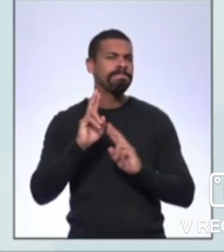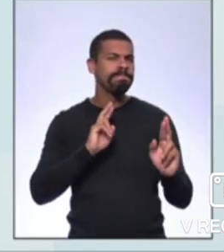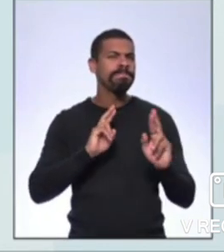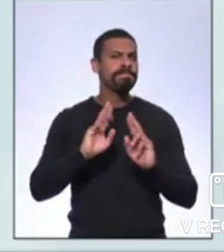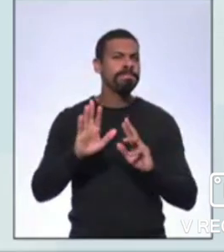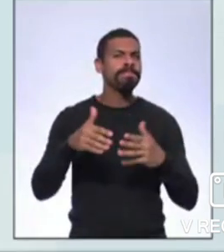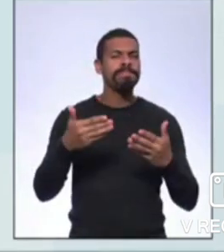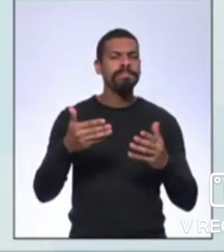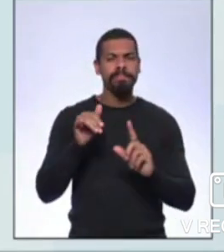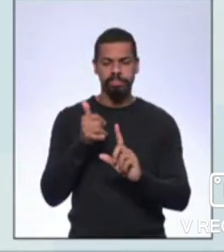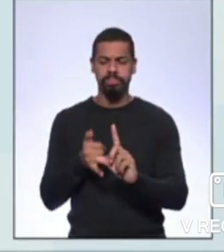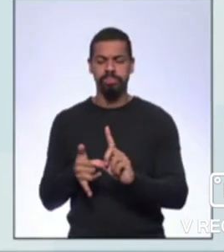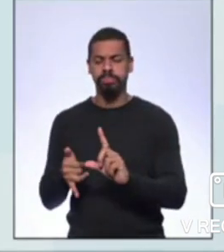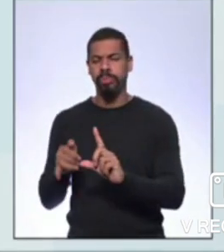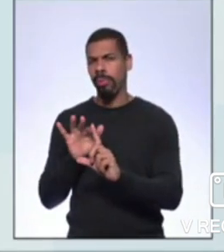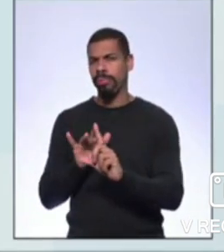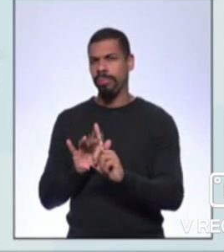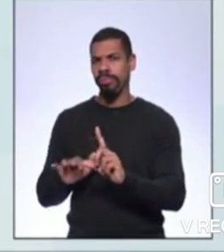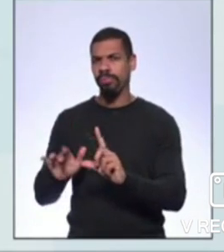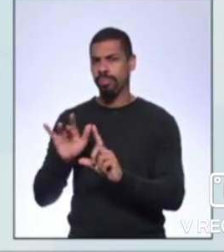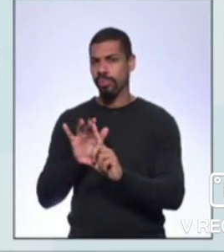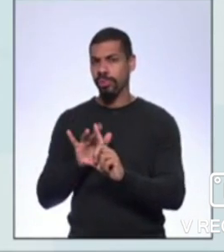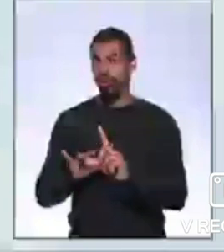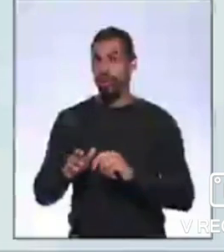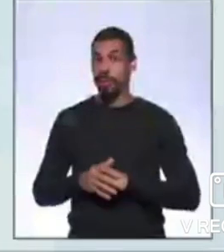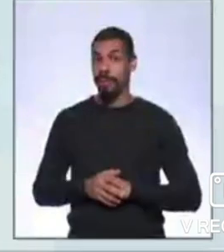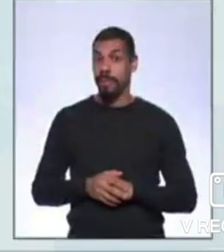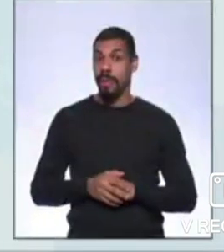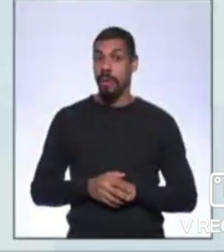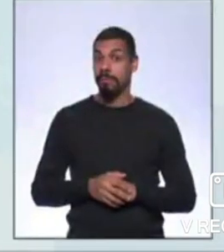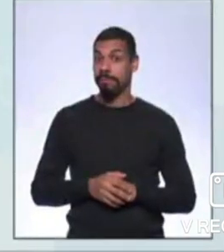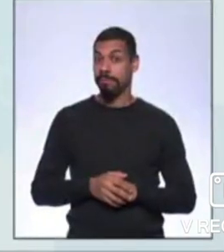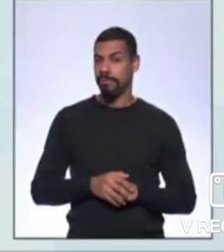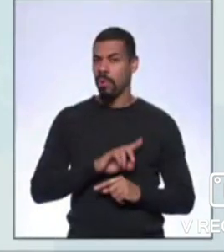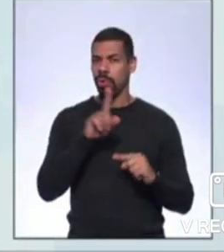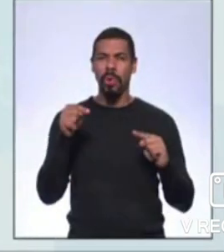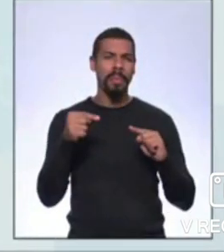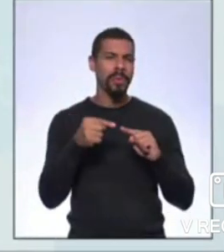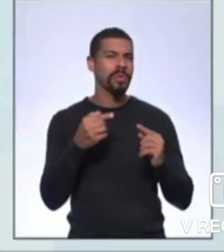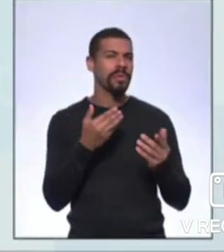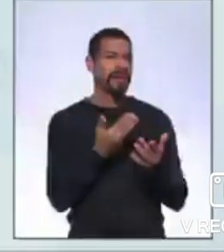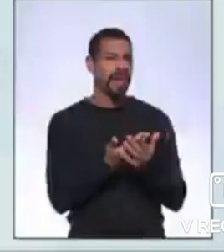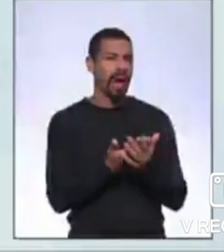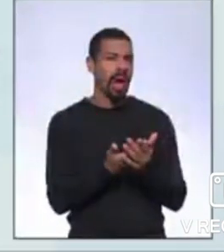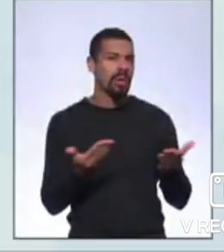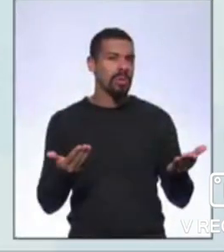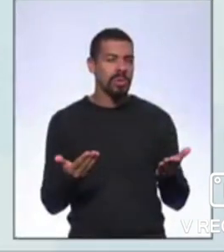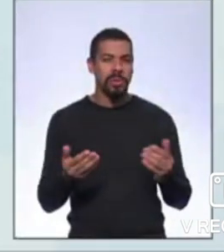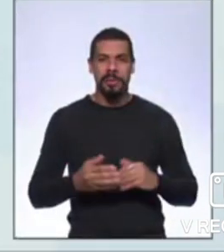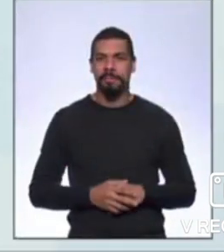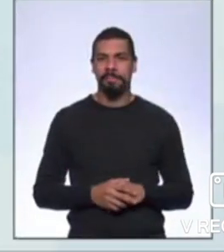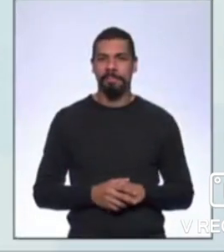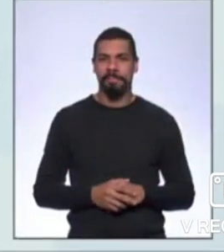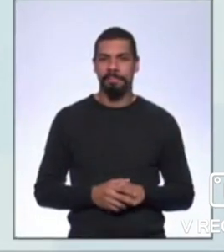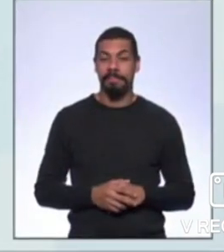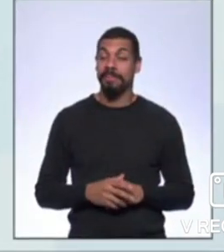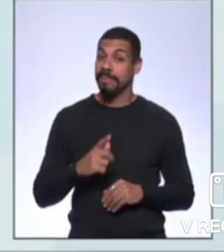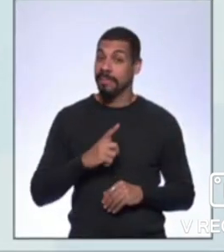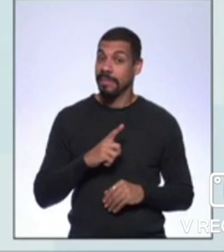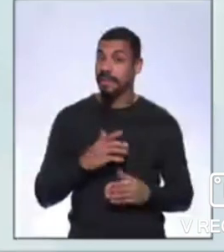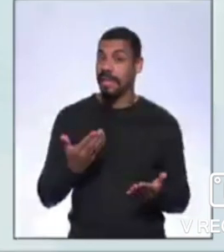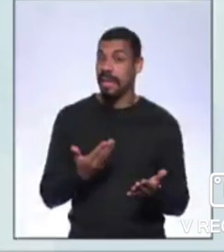verificando quais são e que documento histórico é esse, vamos dar uma olhadinha nos objetivos da aula de hoje, né? Então, a aula